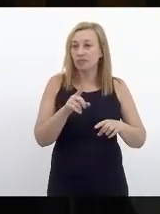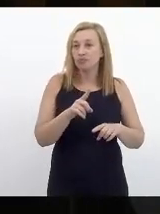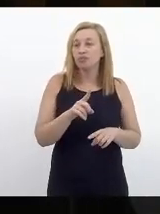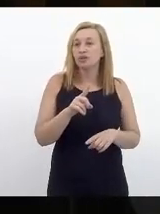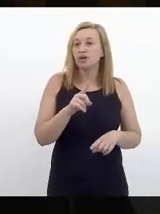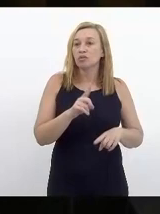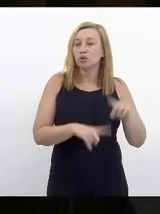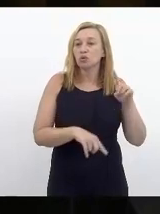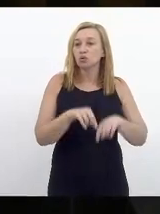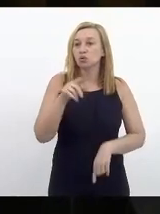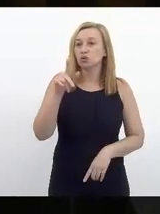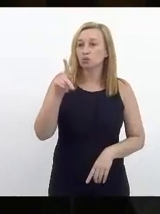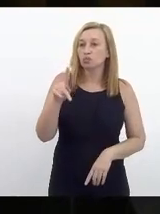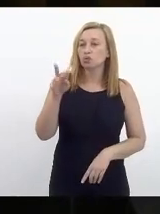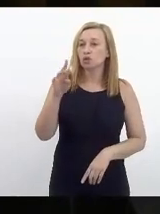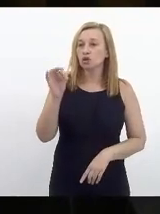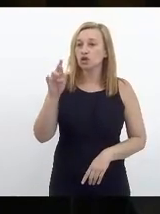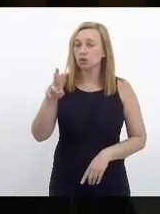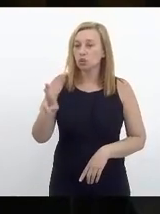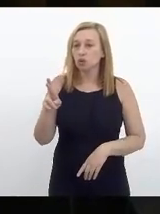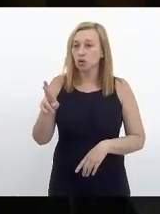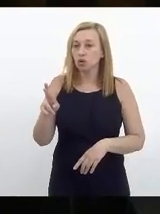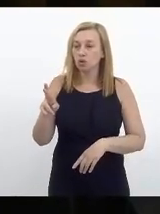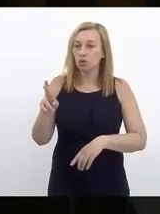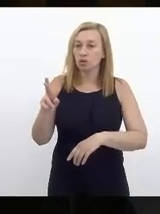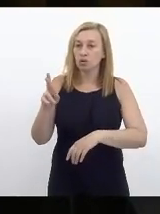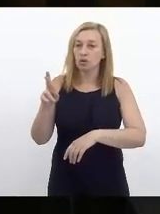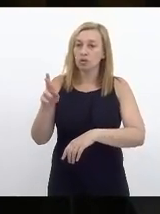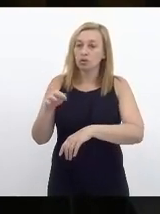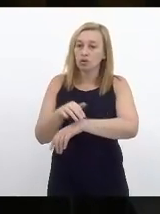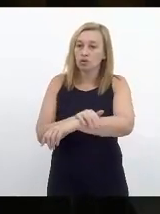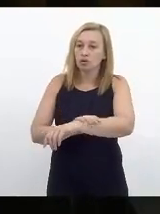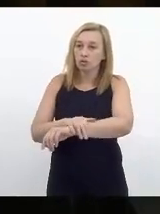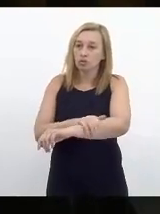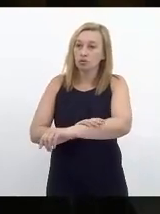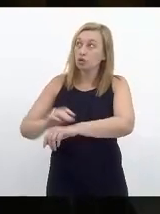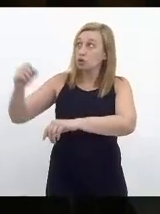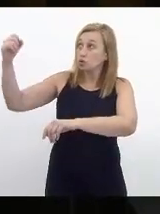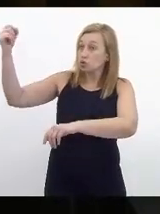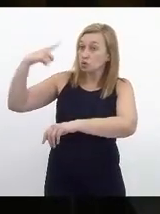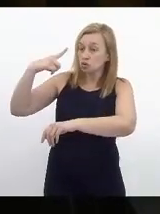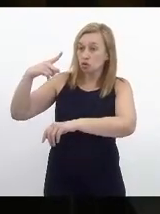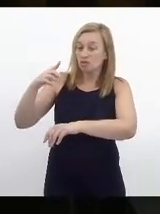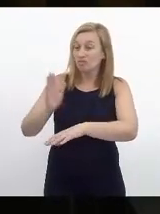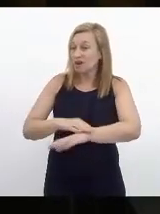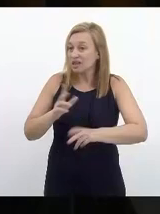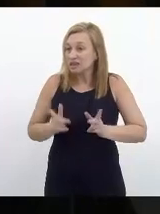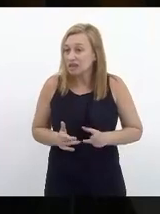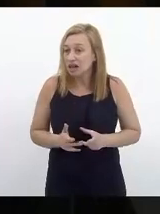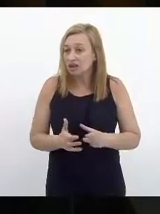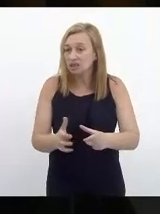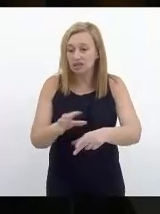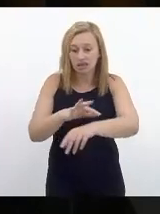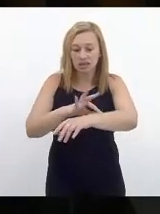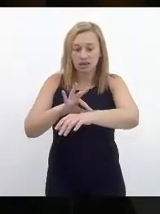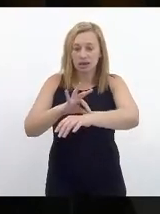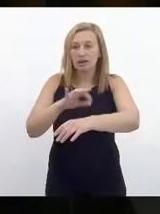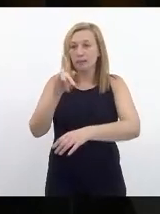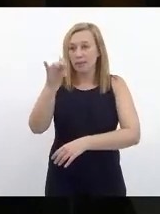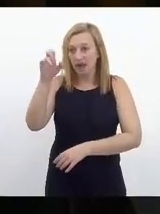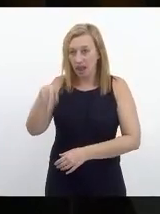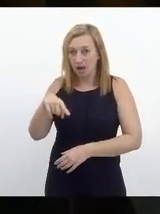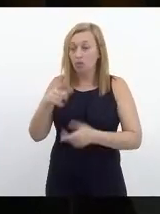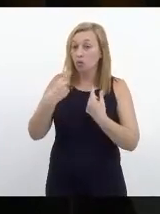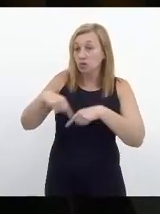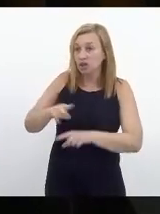solar, porque é o câncer que mais se espalha, ao contrário do que a gente